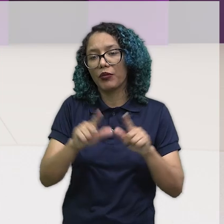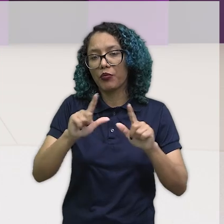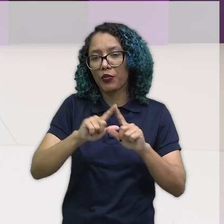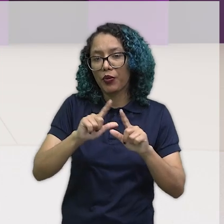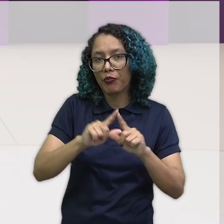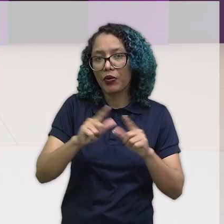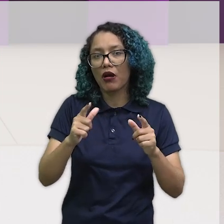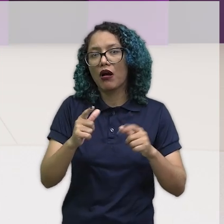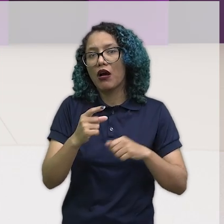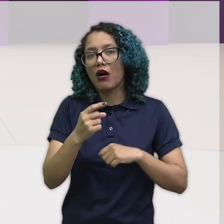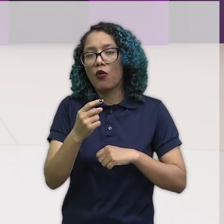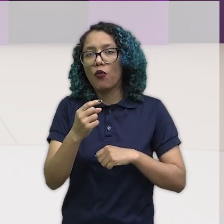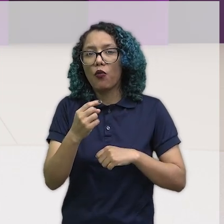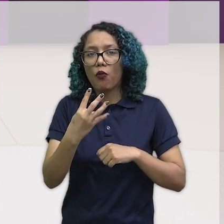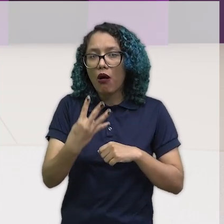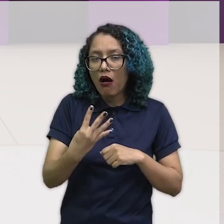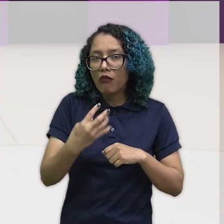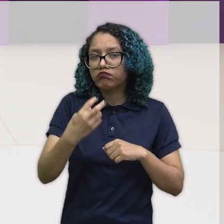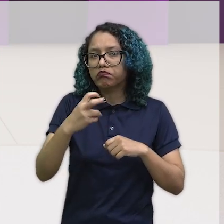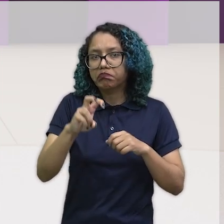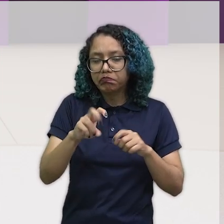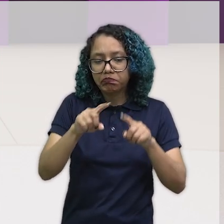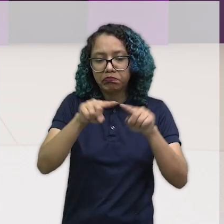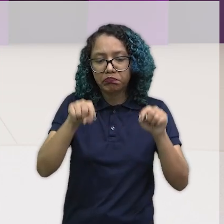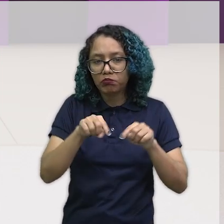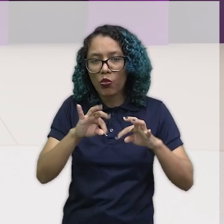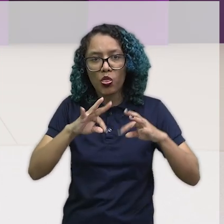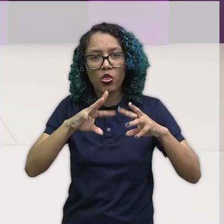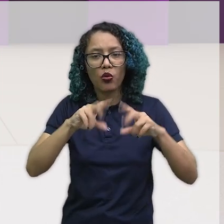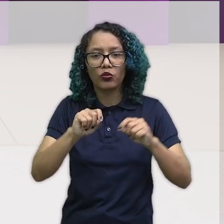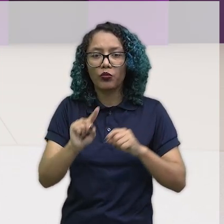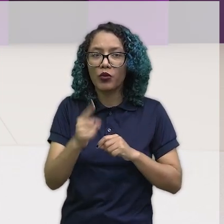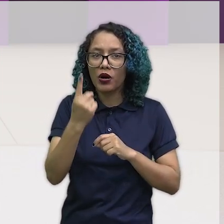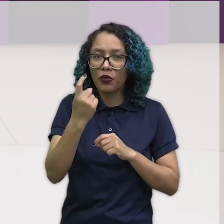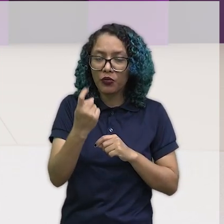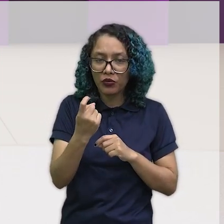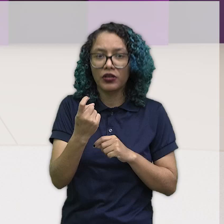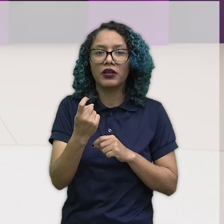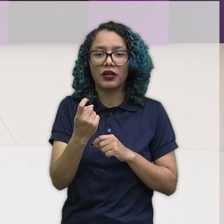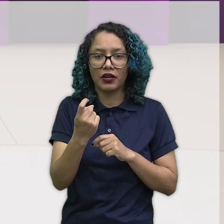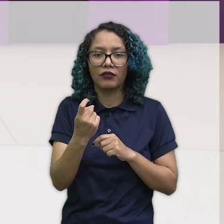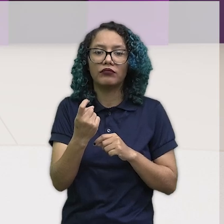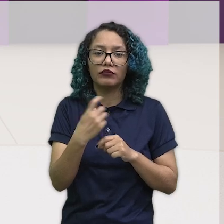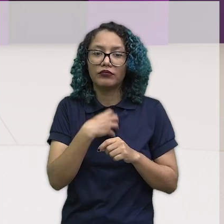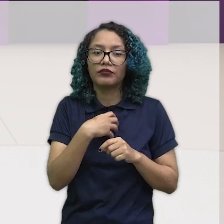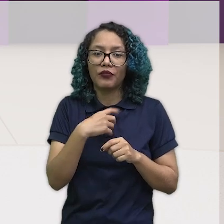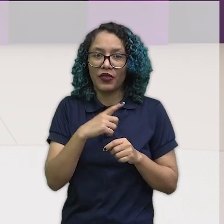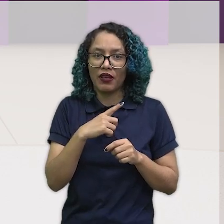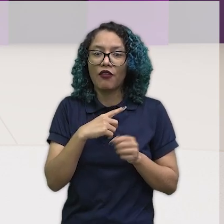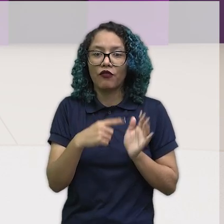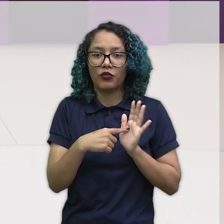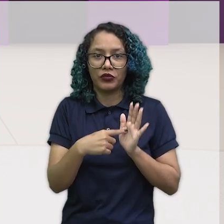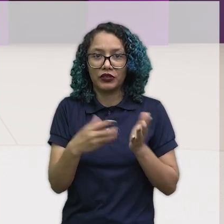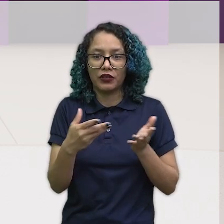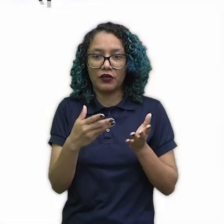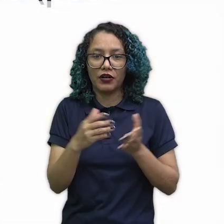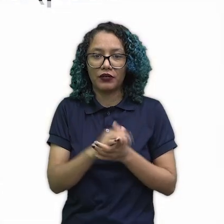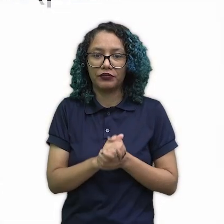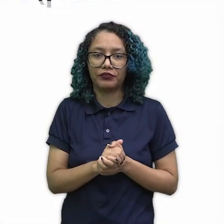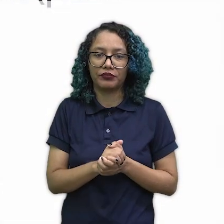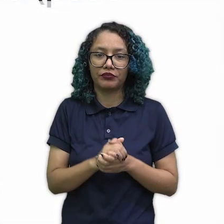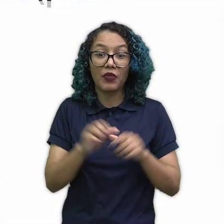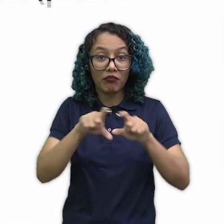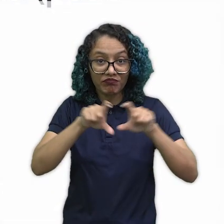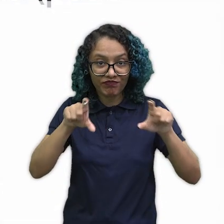pentagonal, hexagonal. E todos eles têm uma única fórmula, que é o que nós vamos mostrar agora para